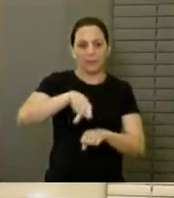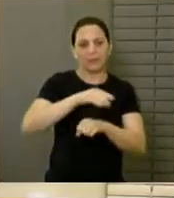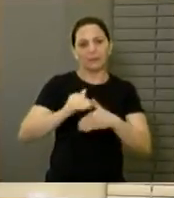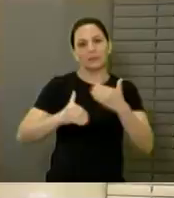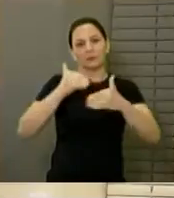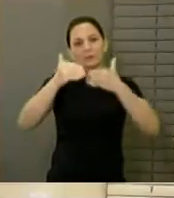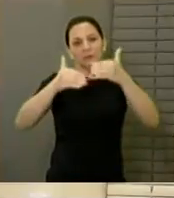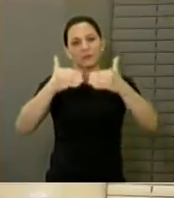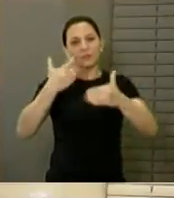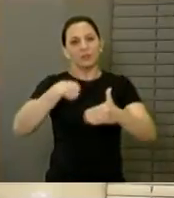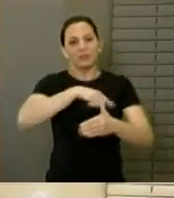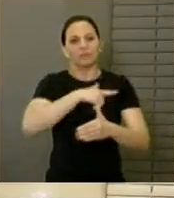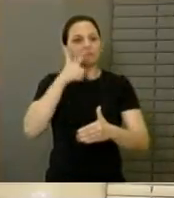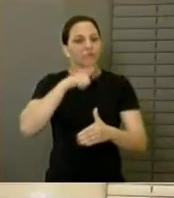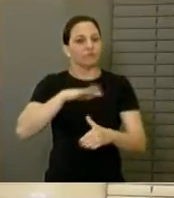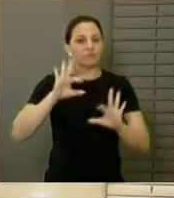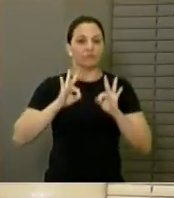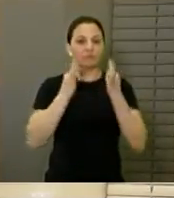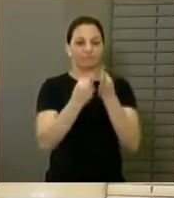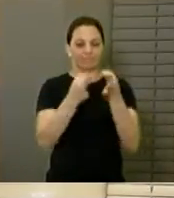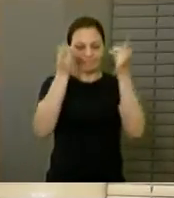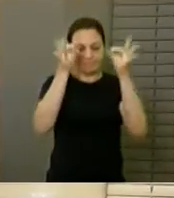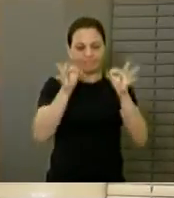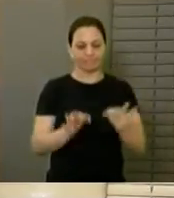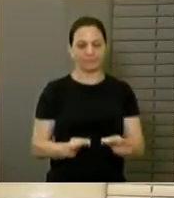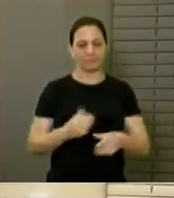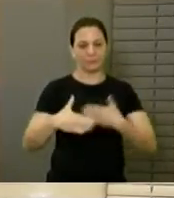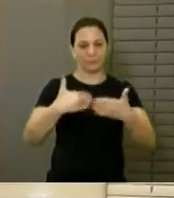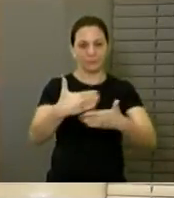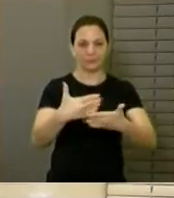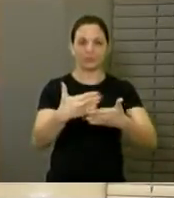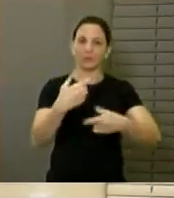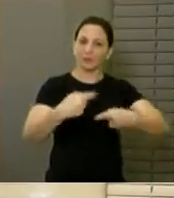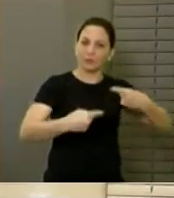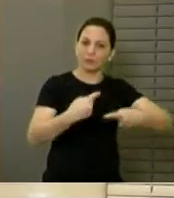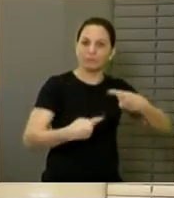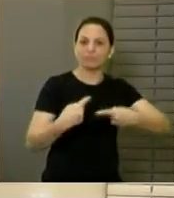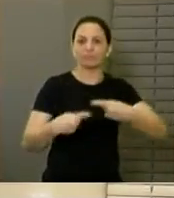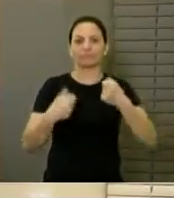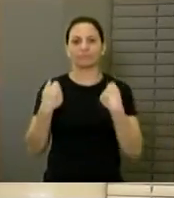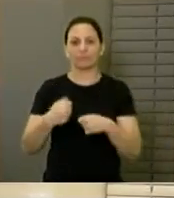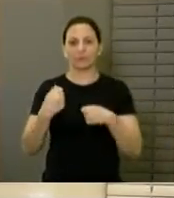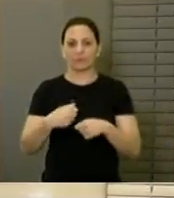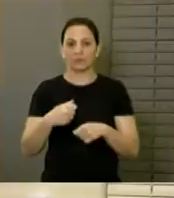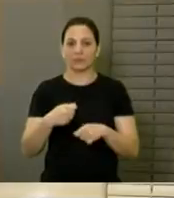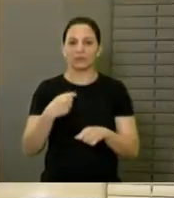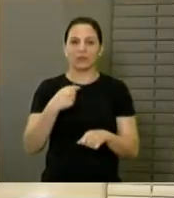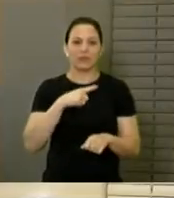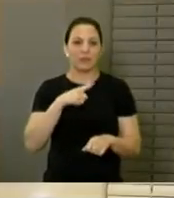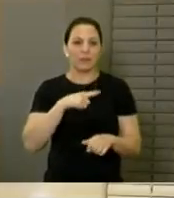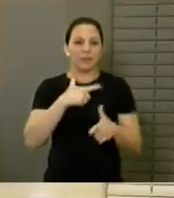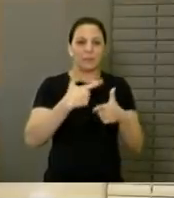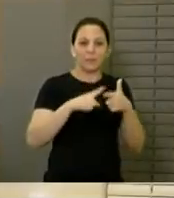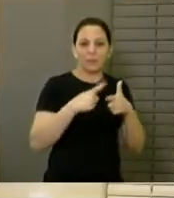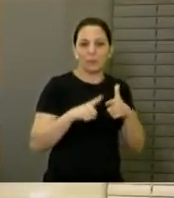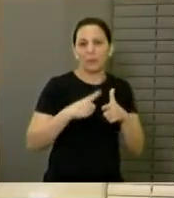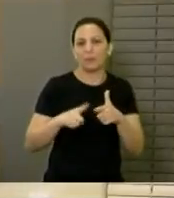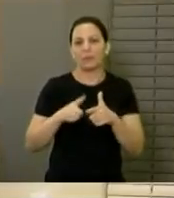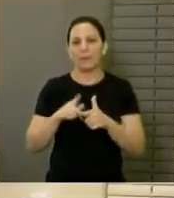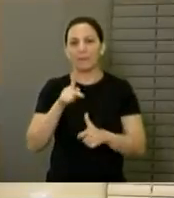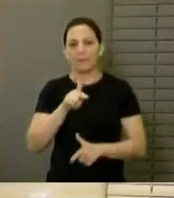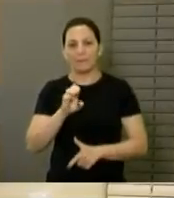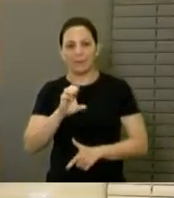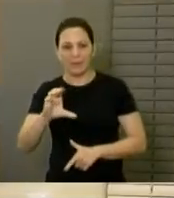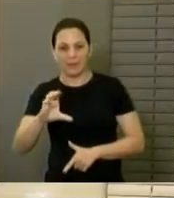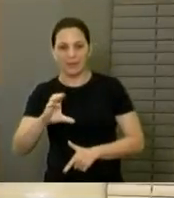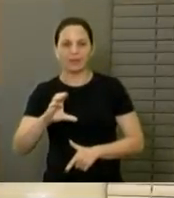com condições de manter nossas famílias com dignidade. Precisamos debater esse assunto, por mais espinhoso que seja o tema da PEC,